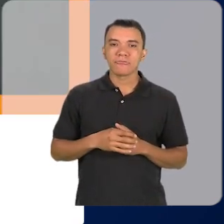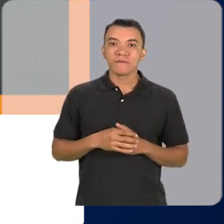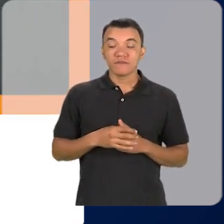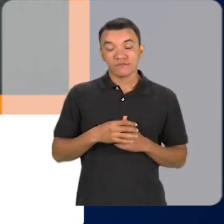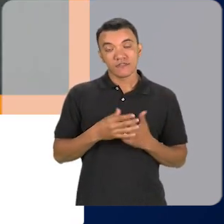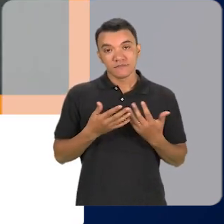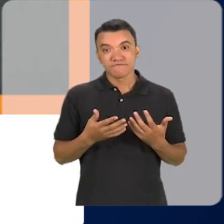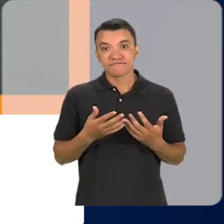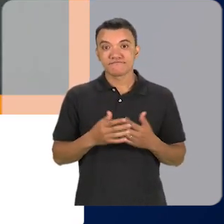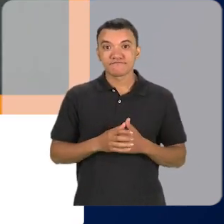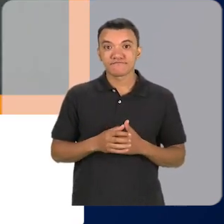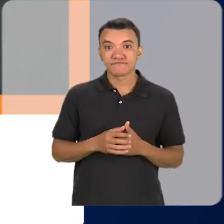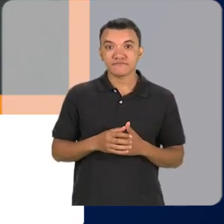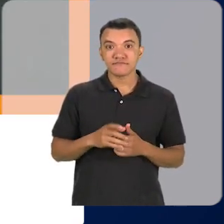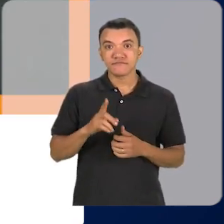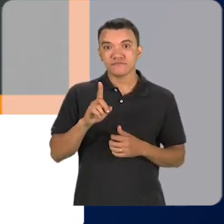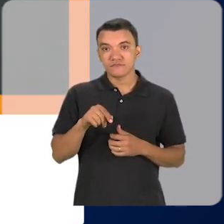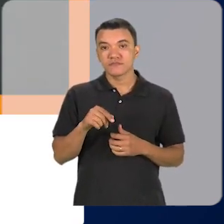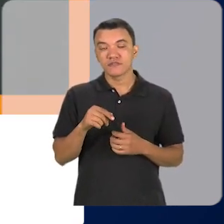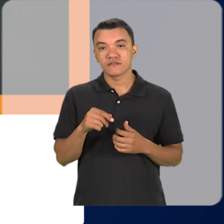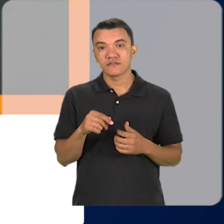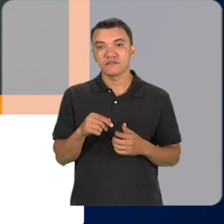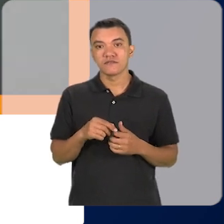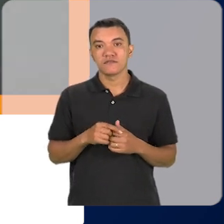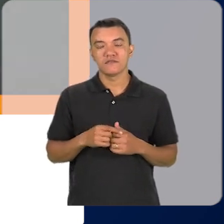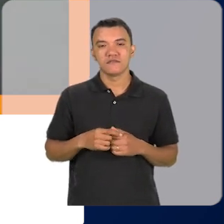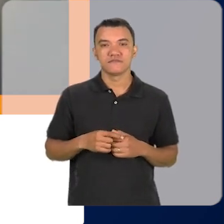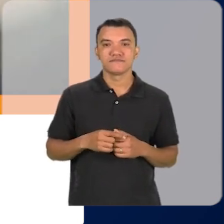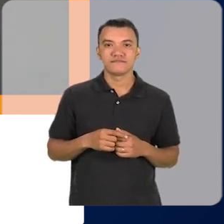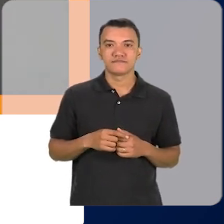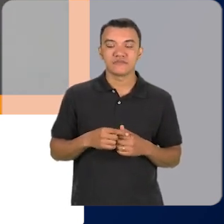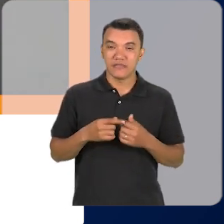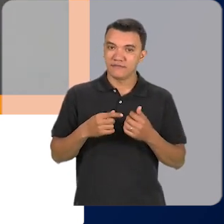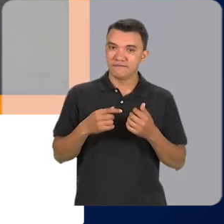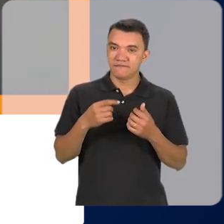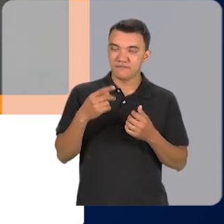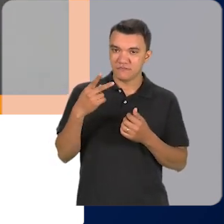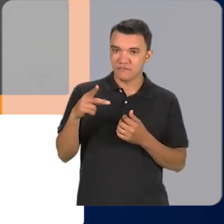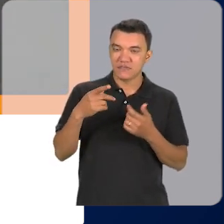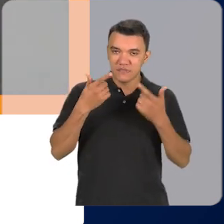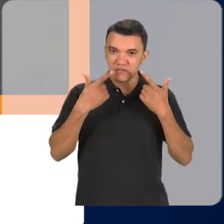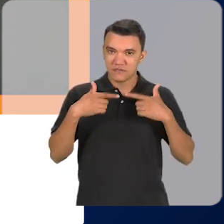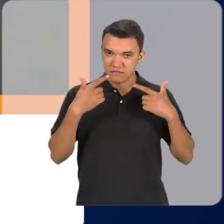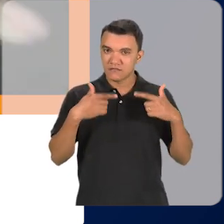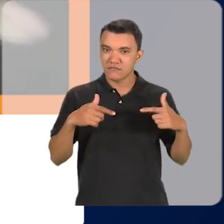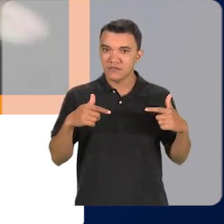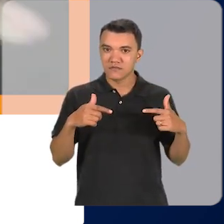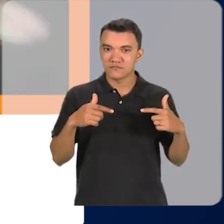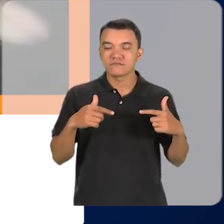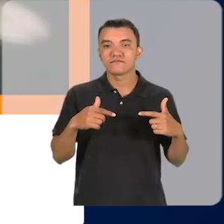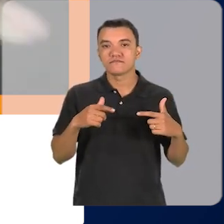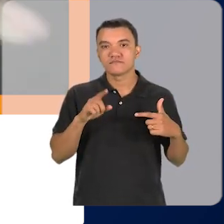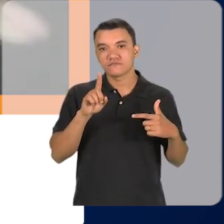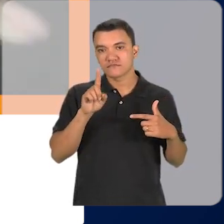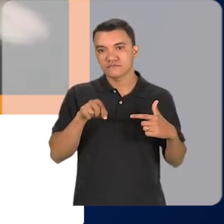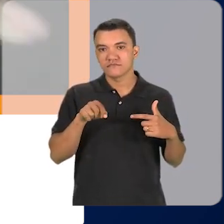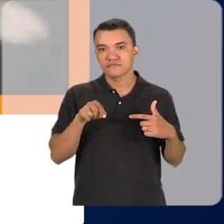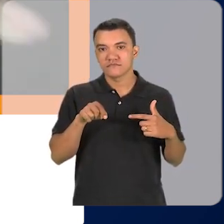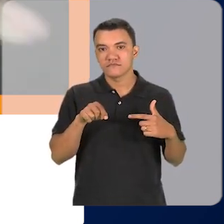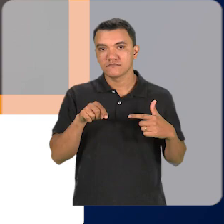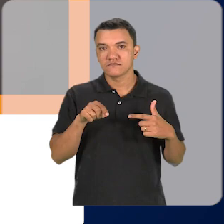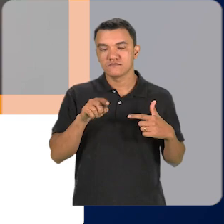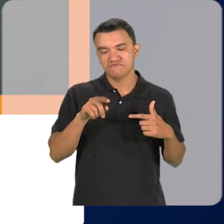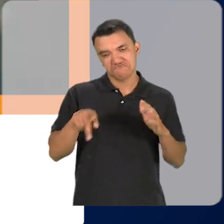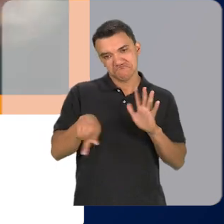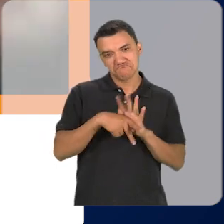Bom, considerando, né, que a linguagem em si ela ela é humana,